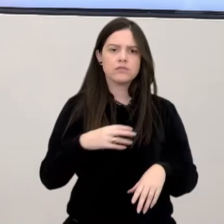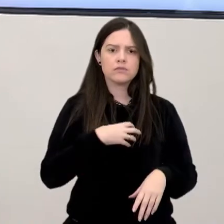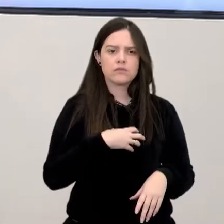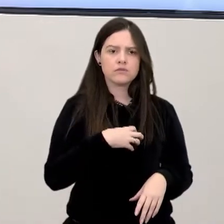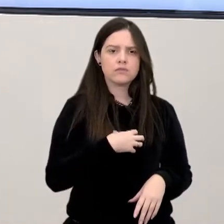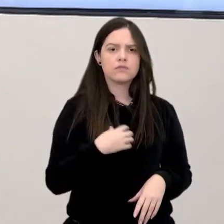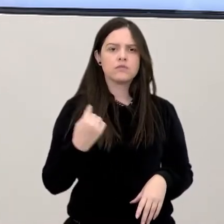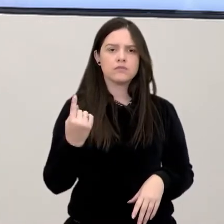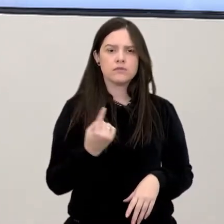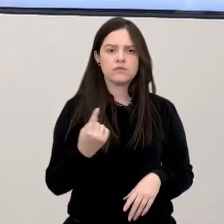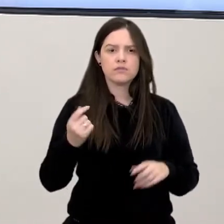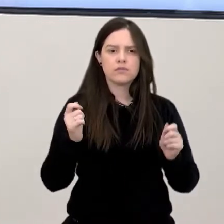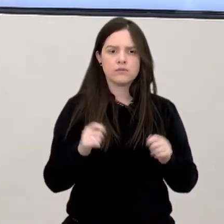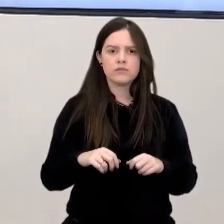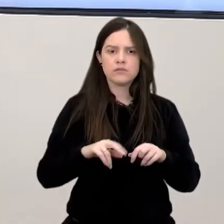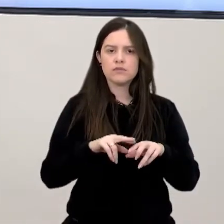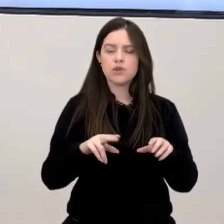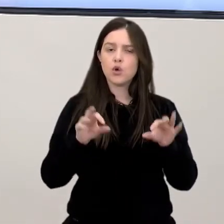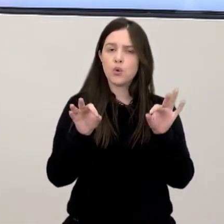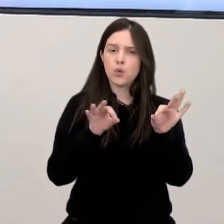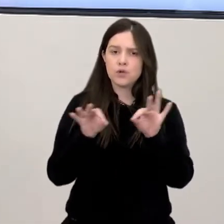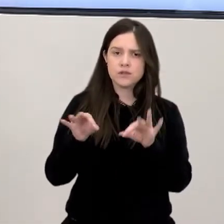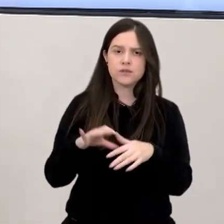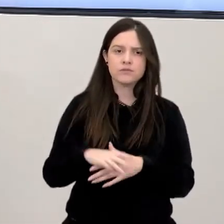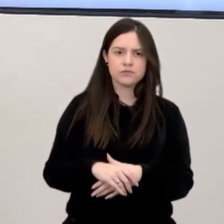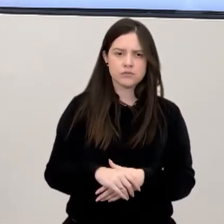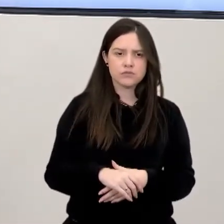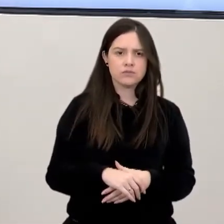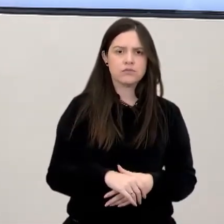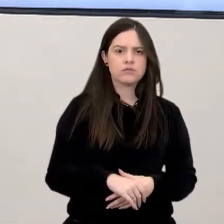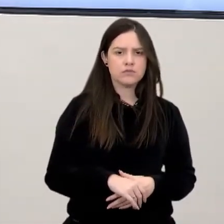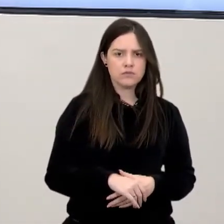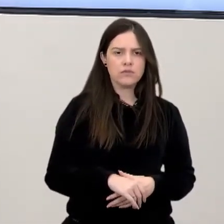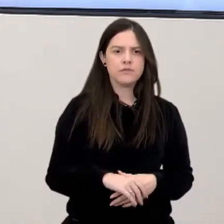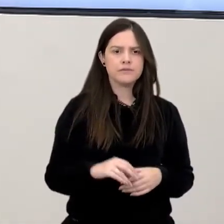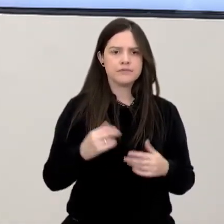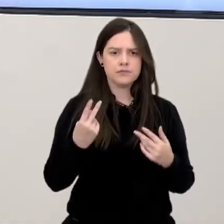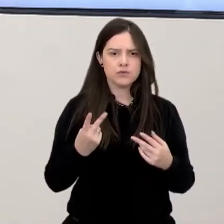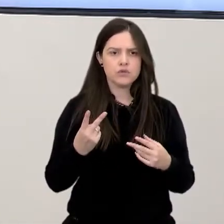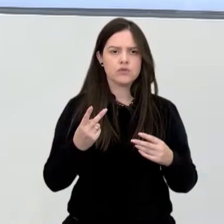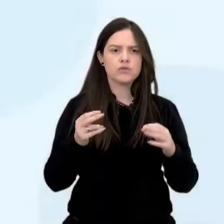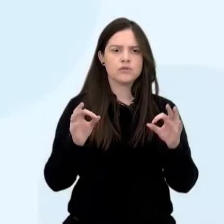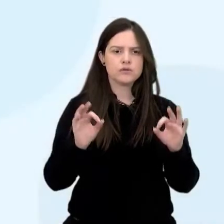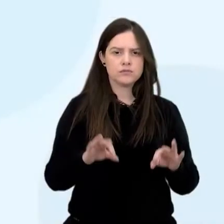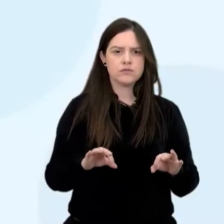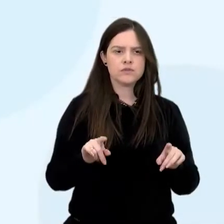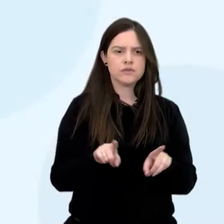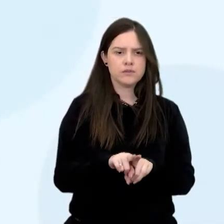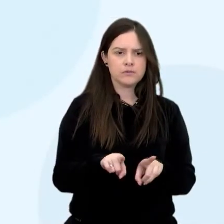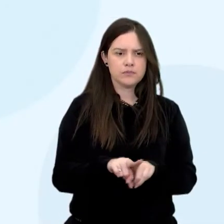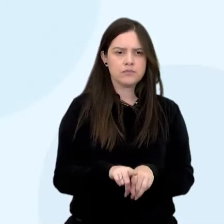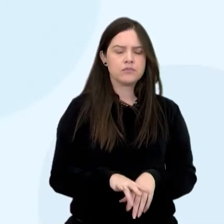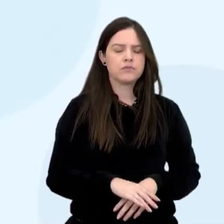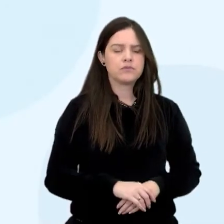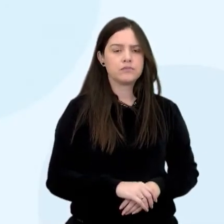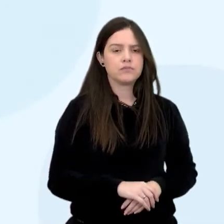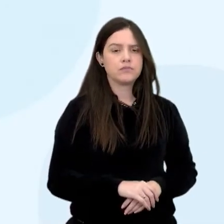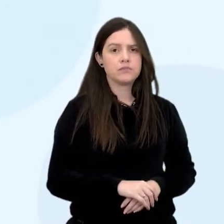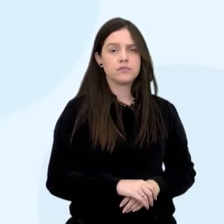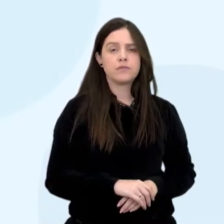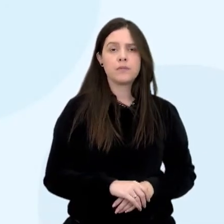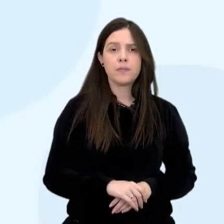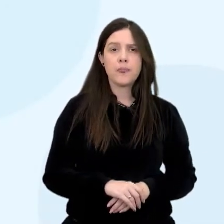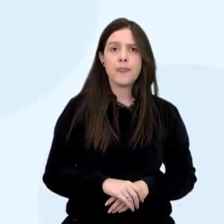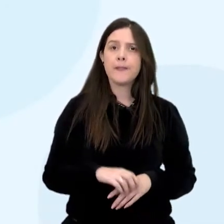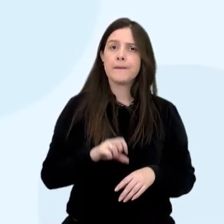trabalho externo, né? Pegar uma energia externa. Então, neste caso, vamos precisar aí de um pouquinho de outro tipo de energia. Nesse